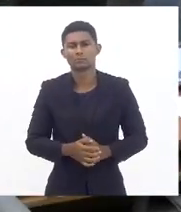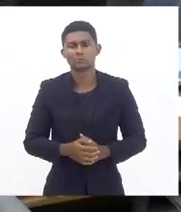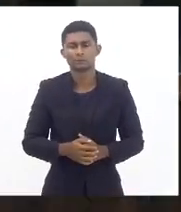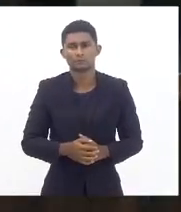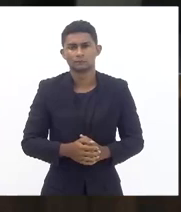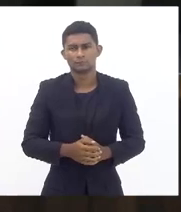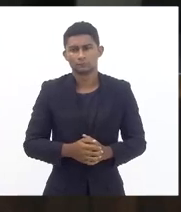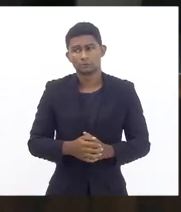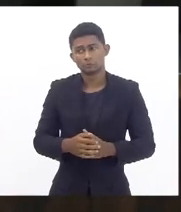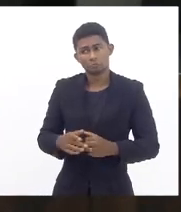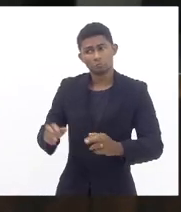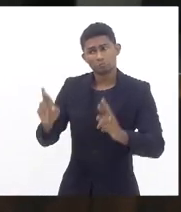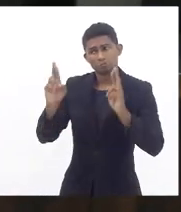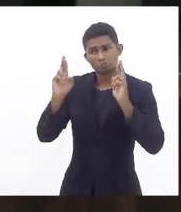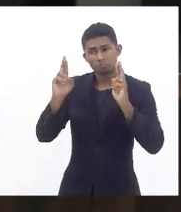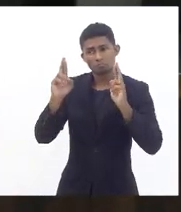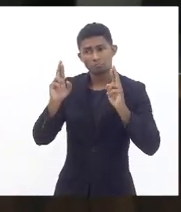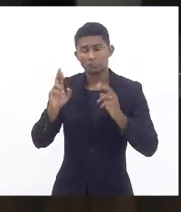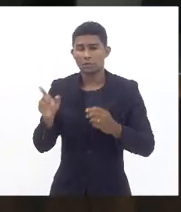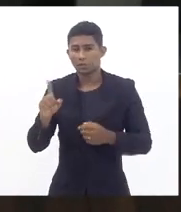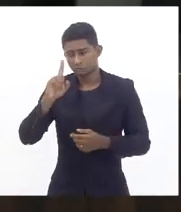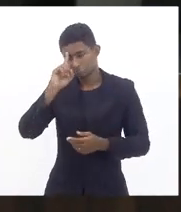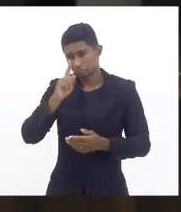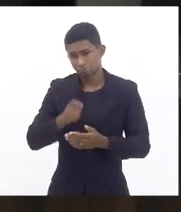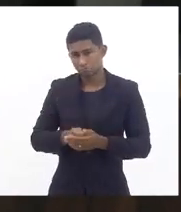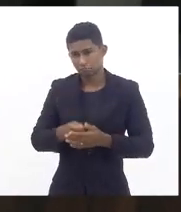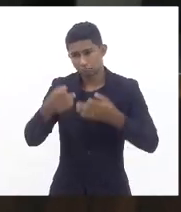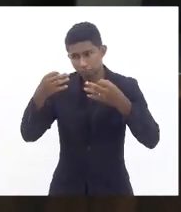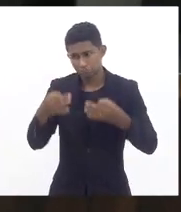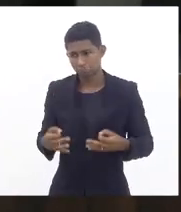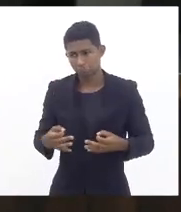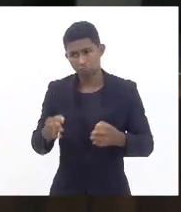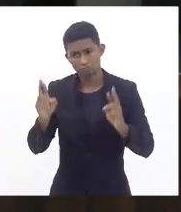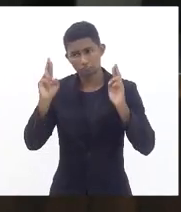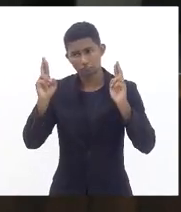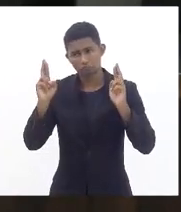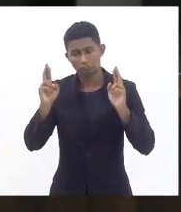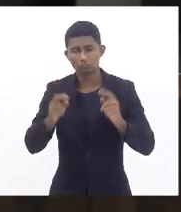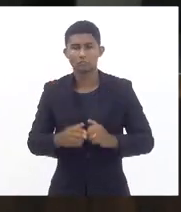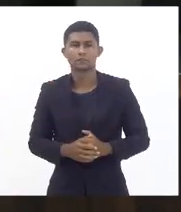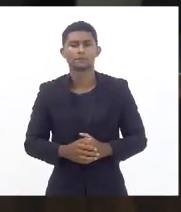Vamos torcer que seja determinativo, né, deputado Luiz Paulo?